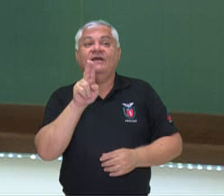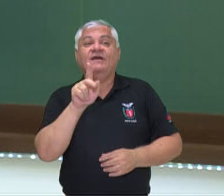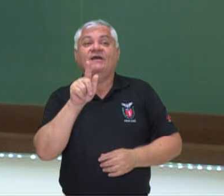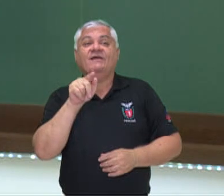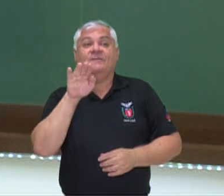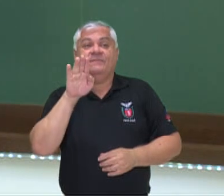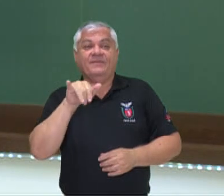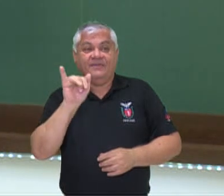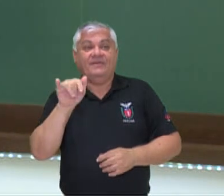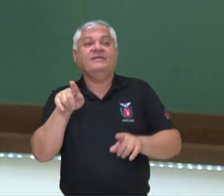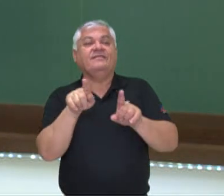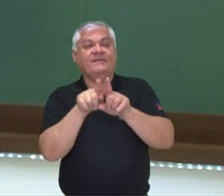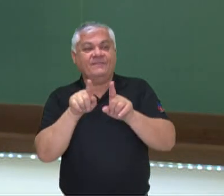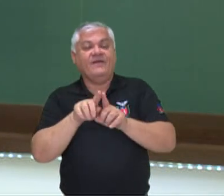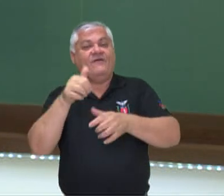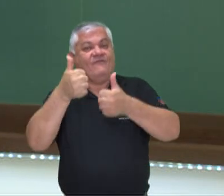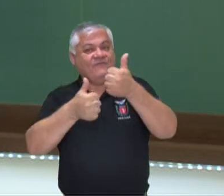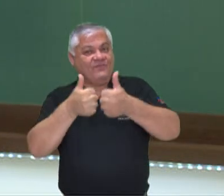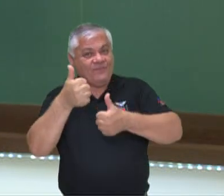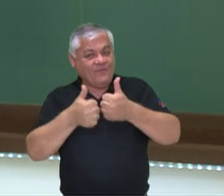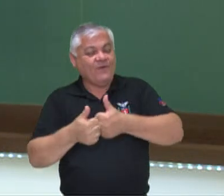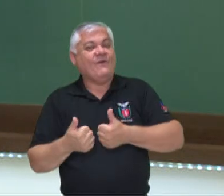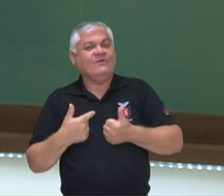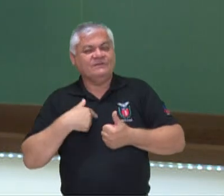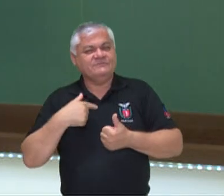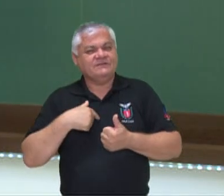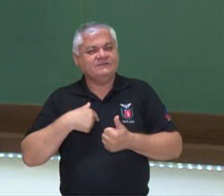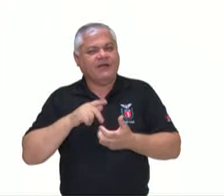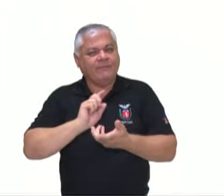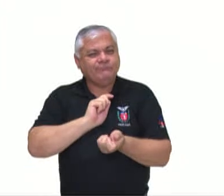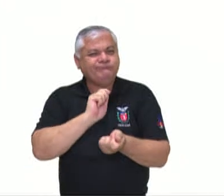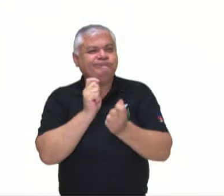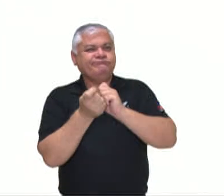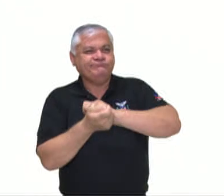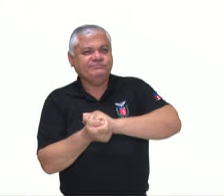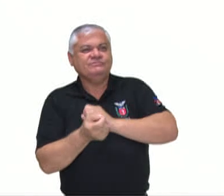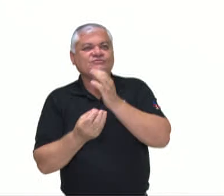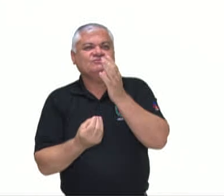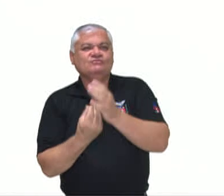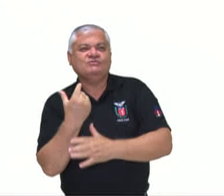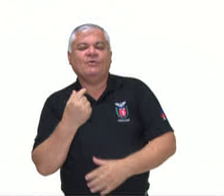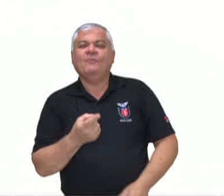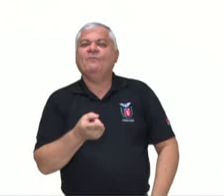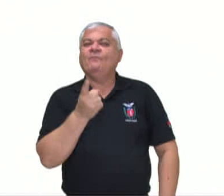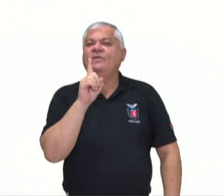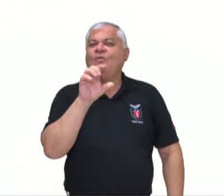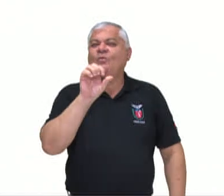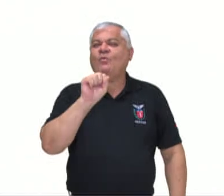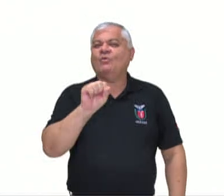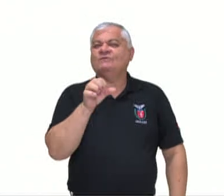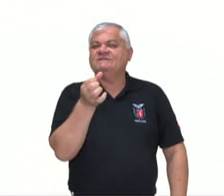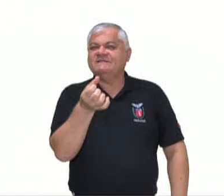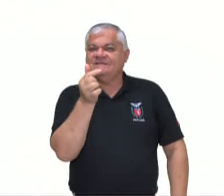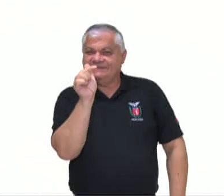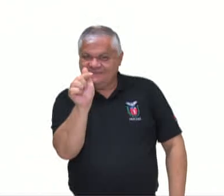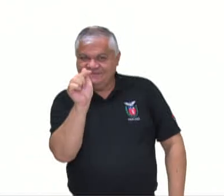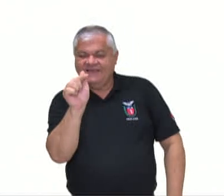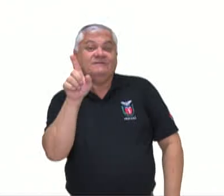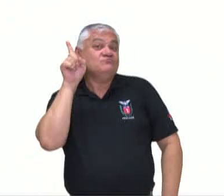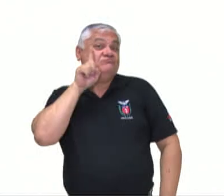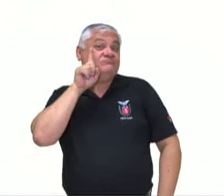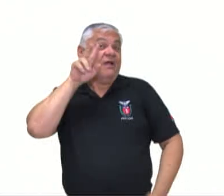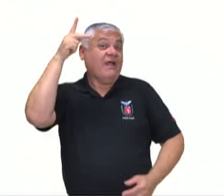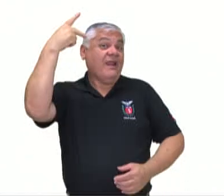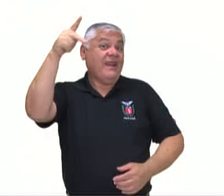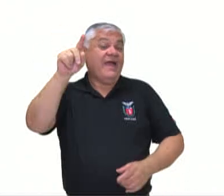do rugby e do futebol convencional, tá? Ele foi criado em 1867 nos Estados Unidos, inicialmente